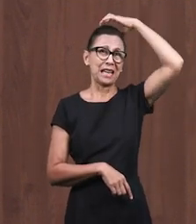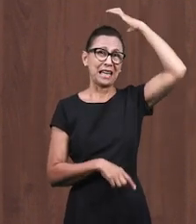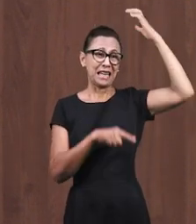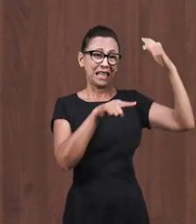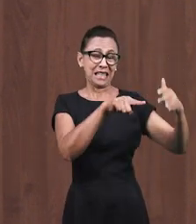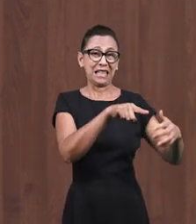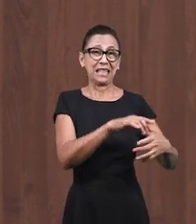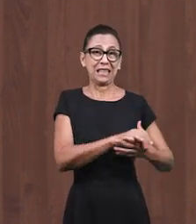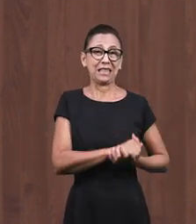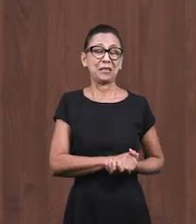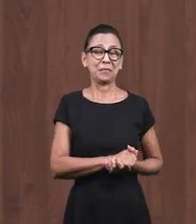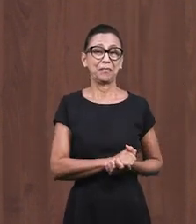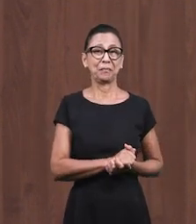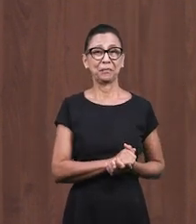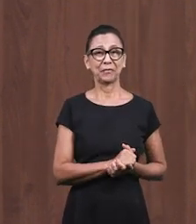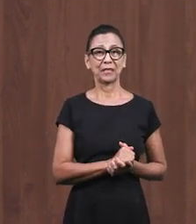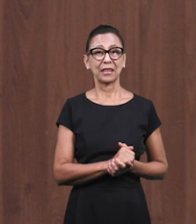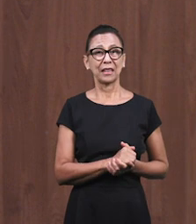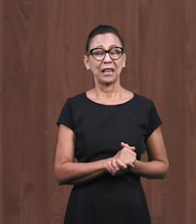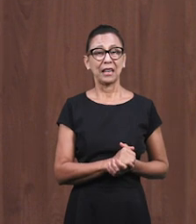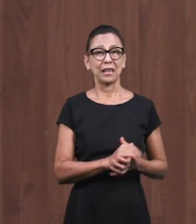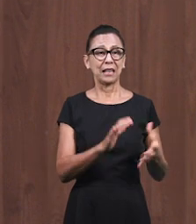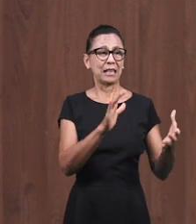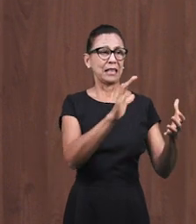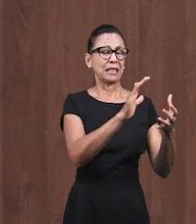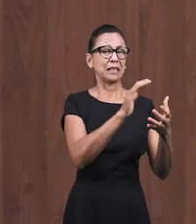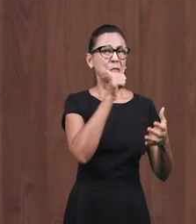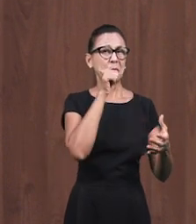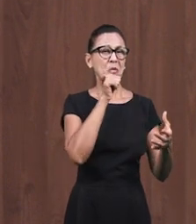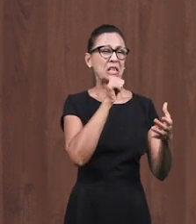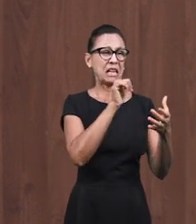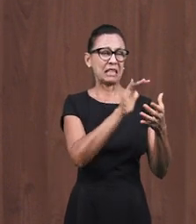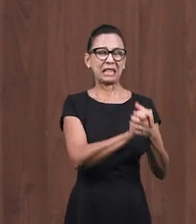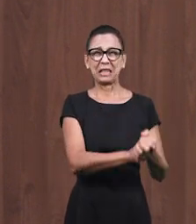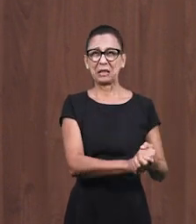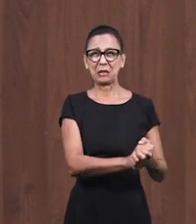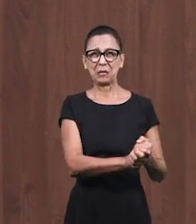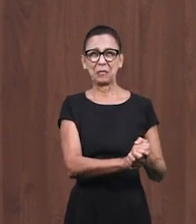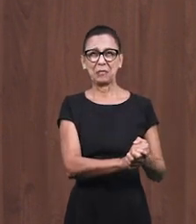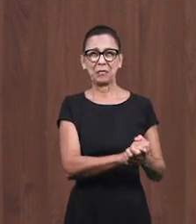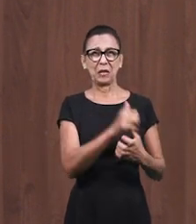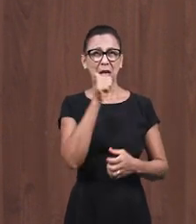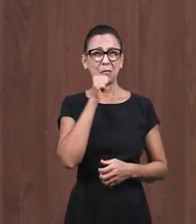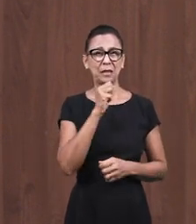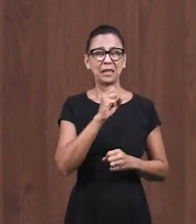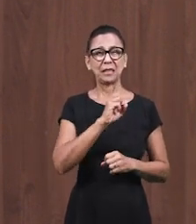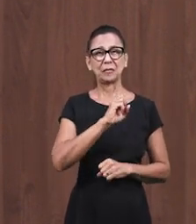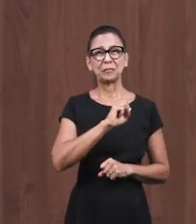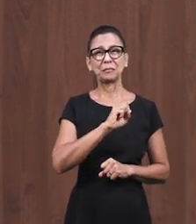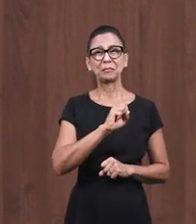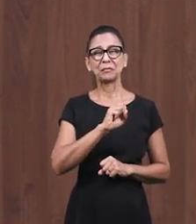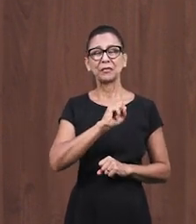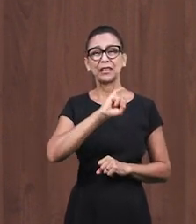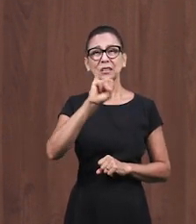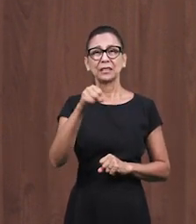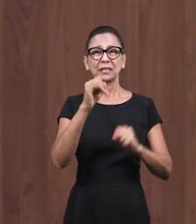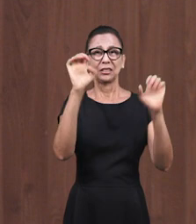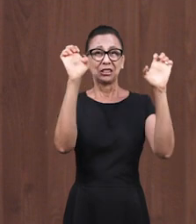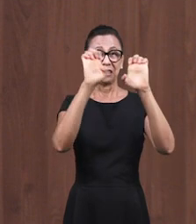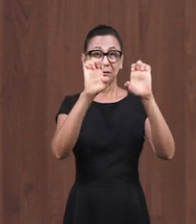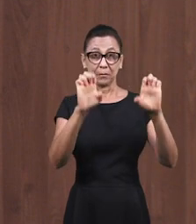mulher, Jezabel. Ela era má, idólatra e que levou todo o povo à